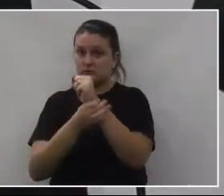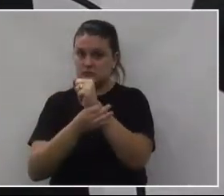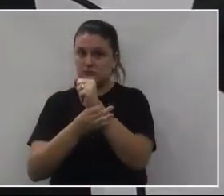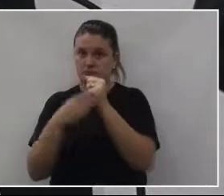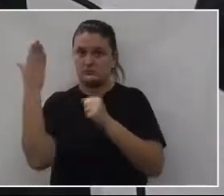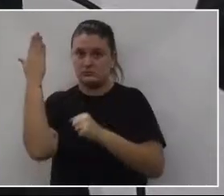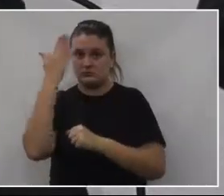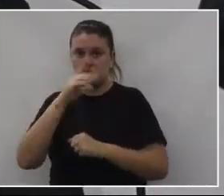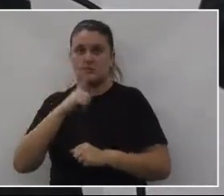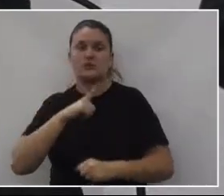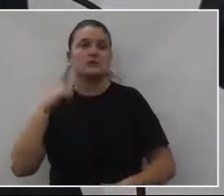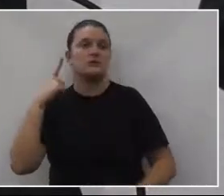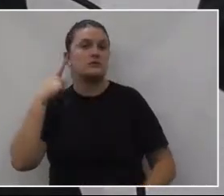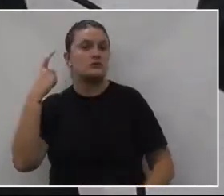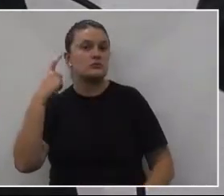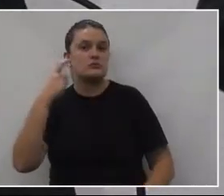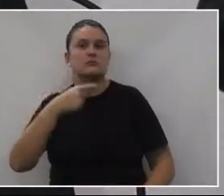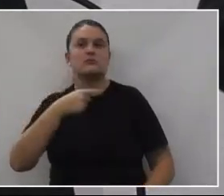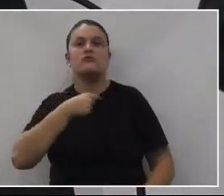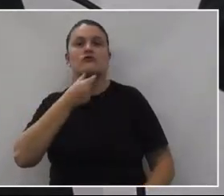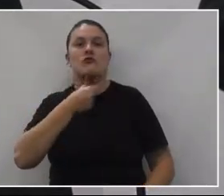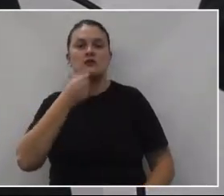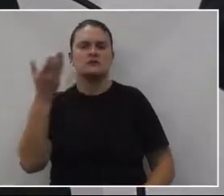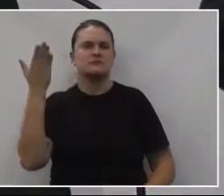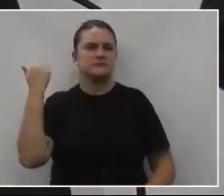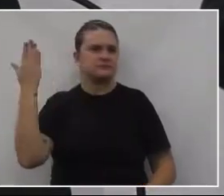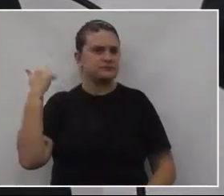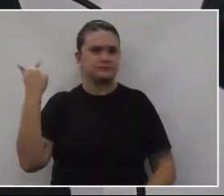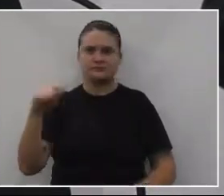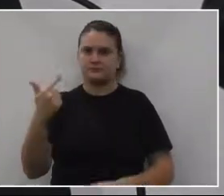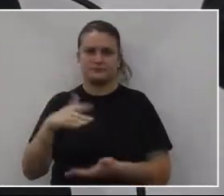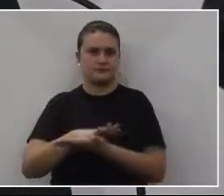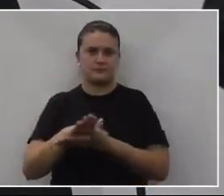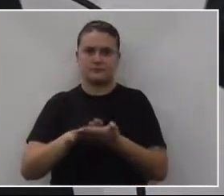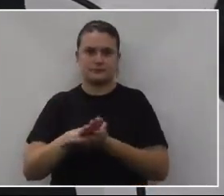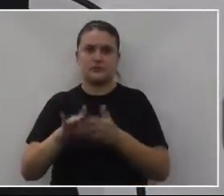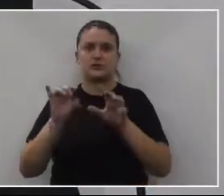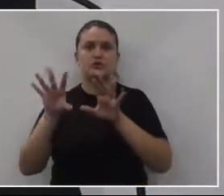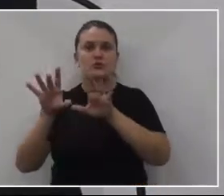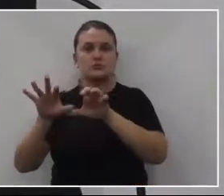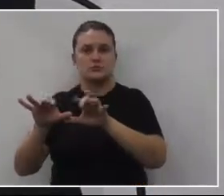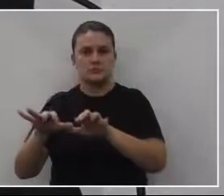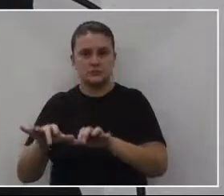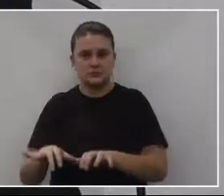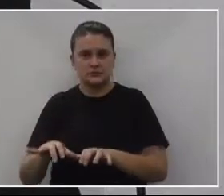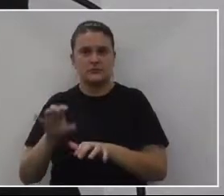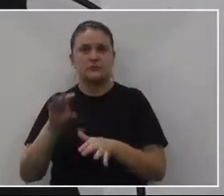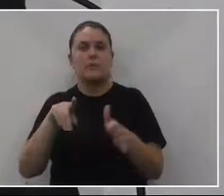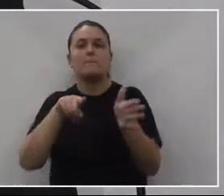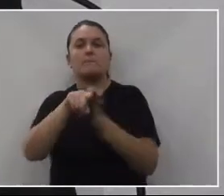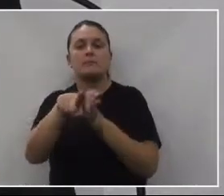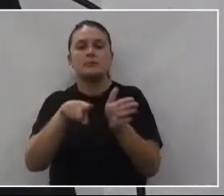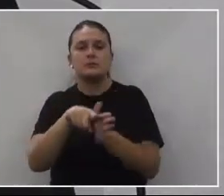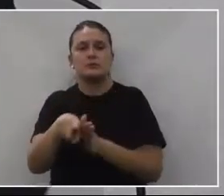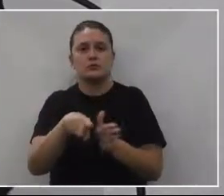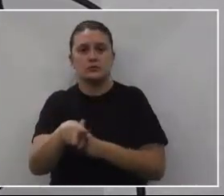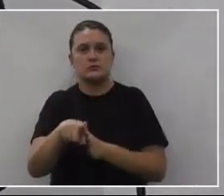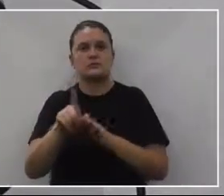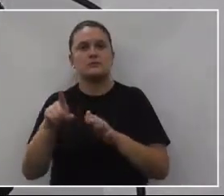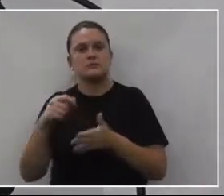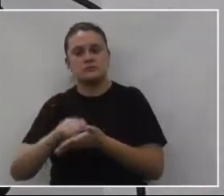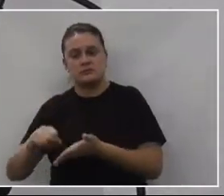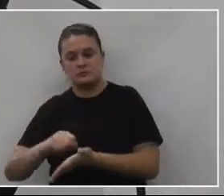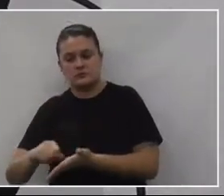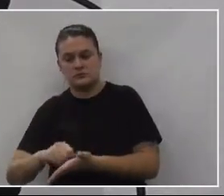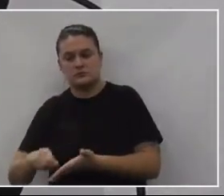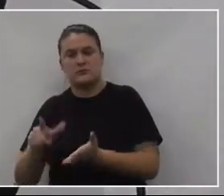e o som dos depoimentos, mas na época o depoimento era tomado com perguntas, questionamentos que eram depois anotados